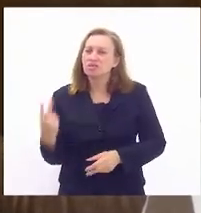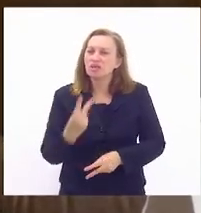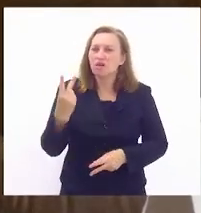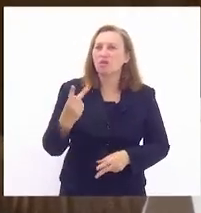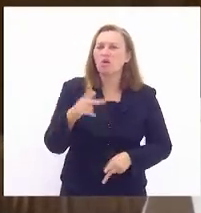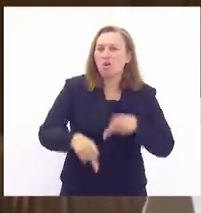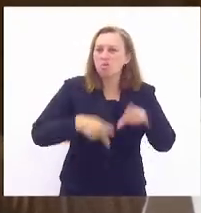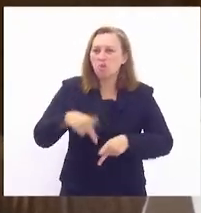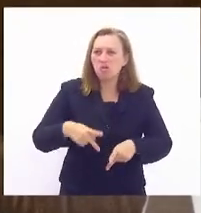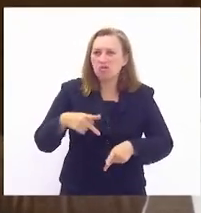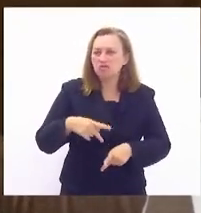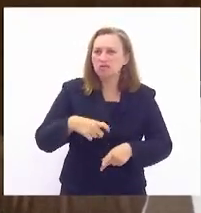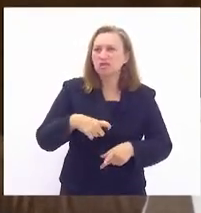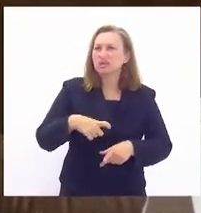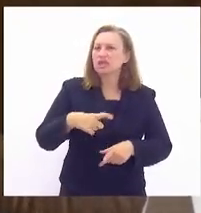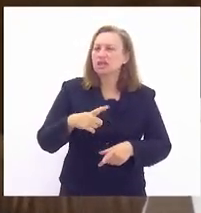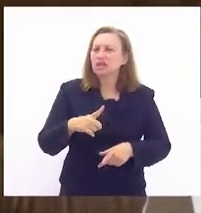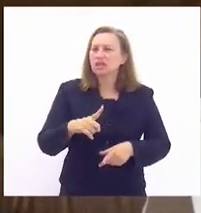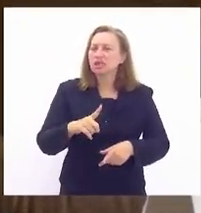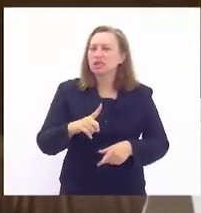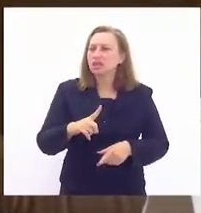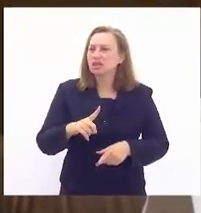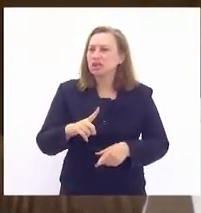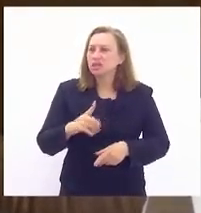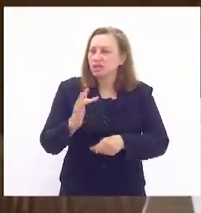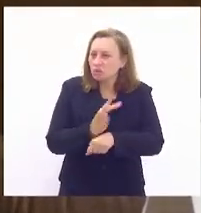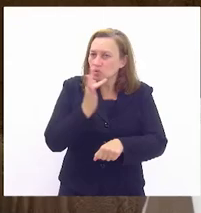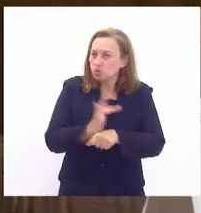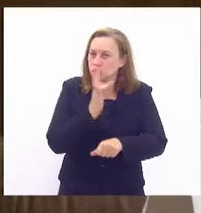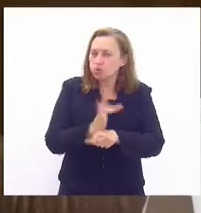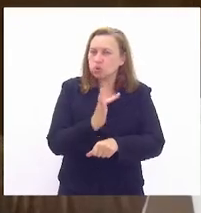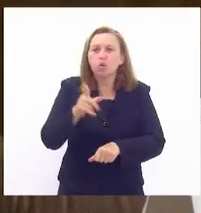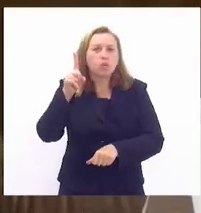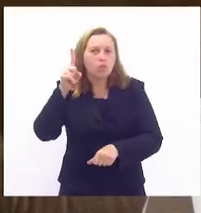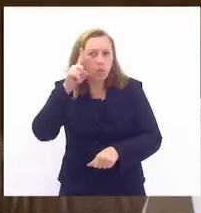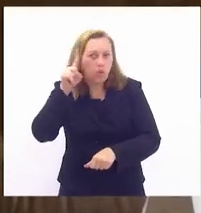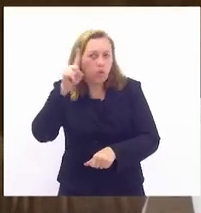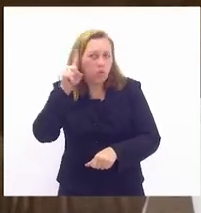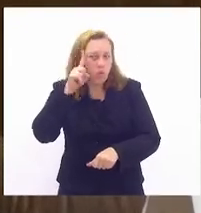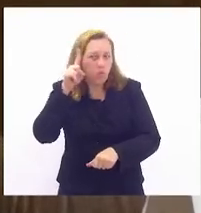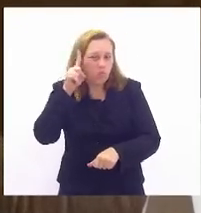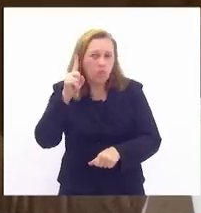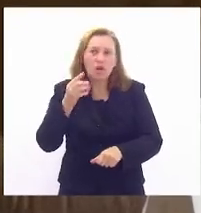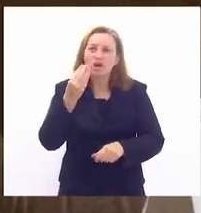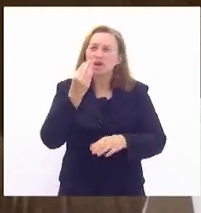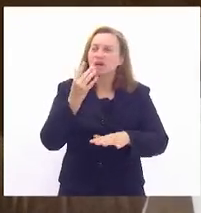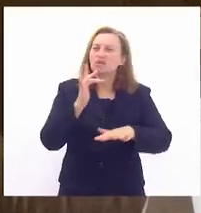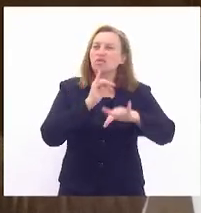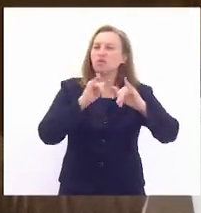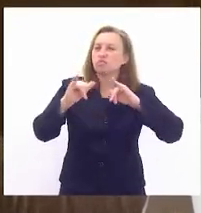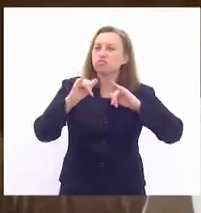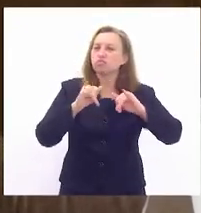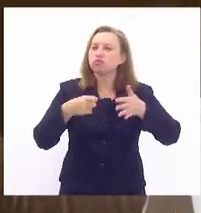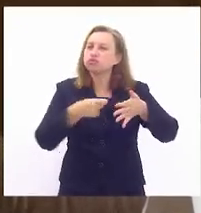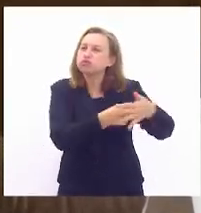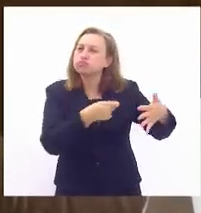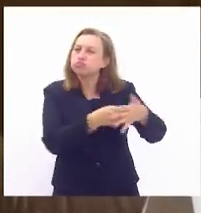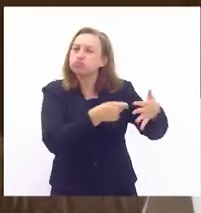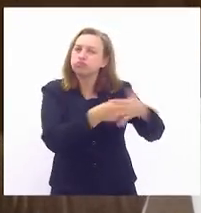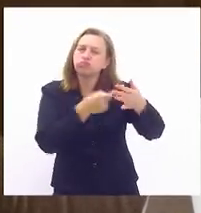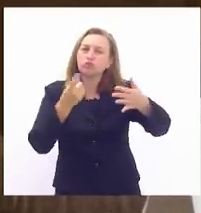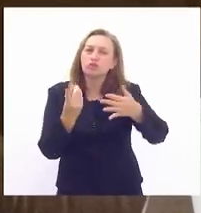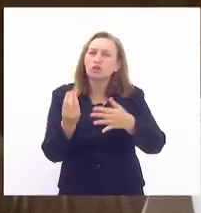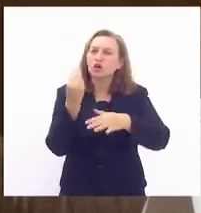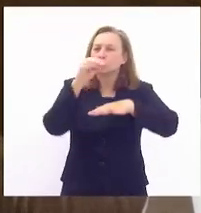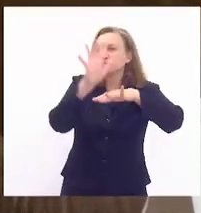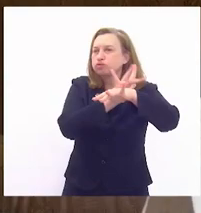se cansa de denunciar o que vê todos os dias. Todos os dias nas redes sociais, a população se manifesta quando ela vê